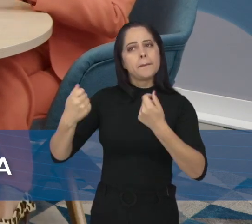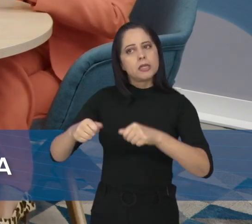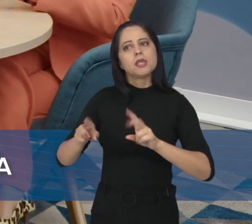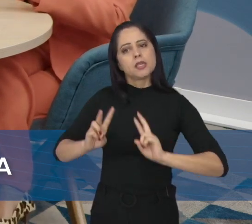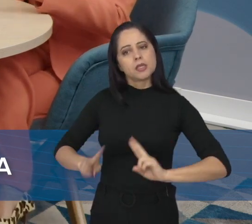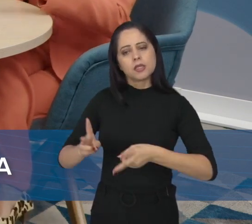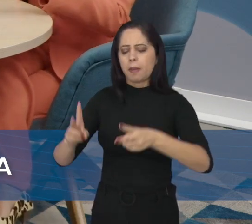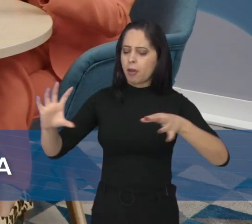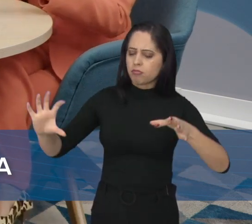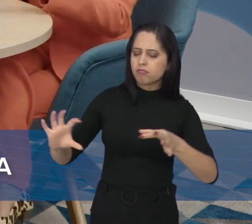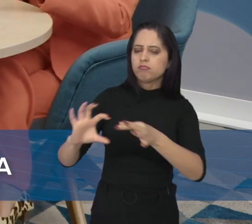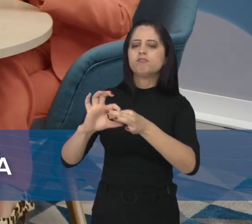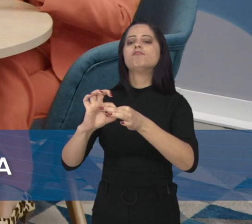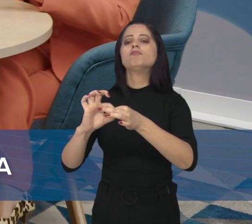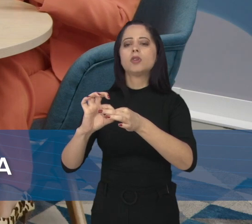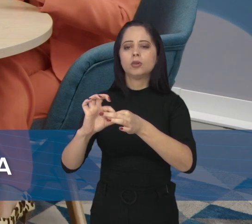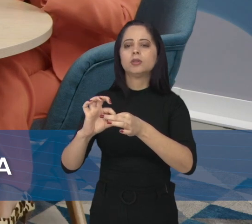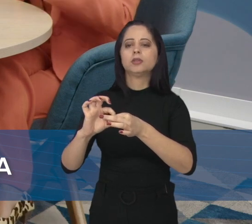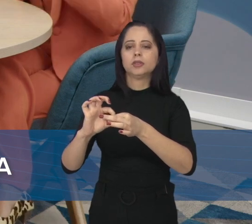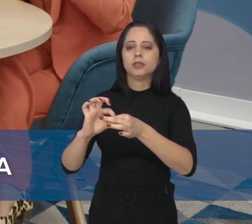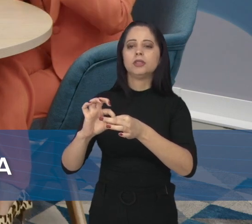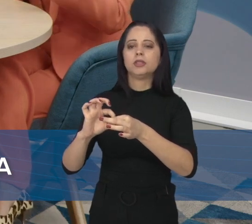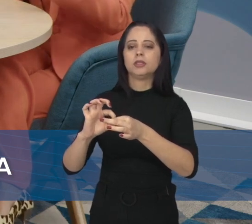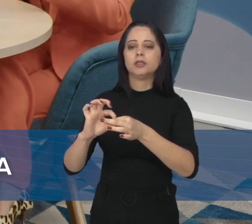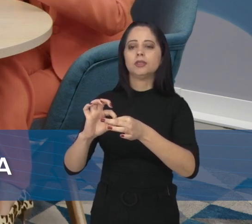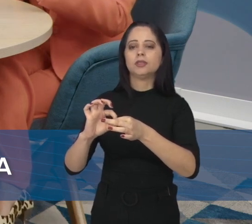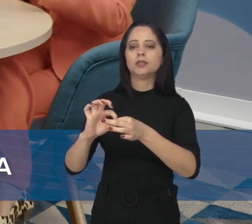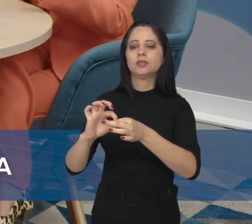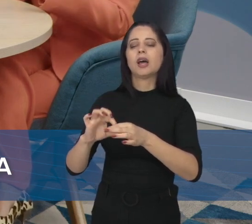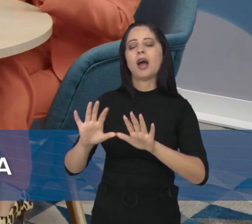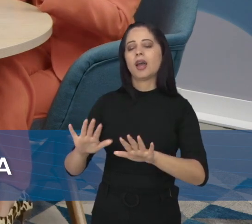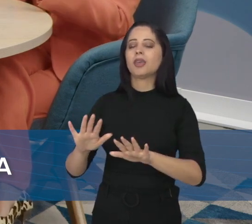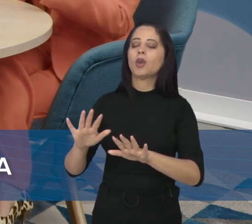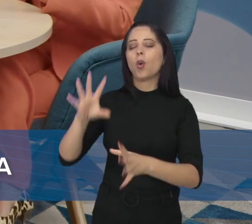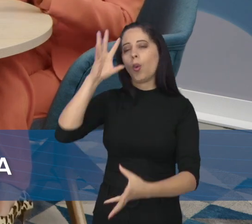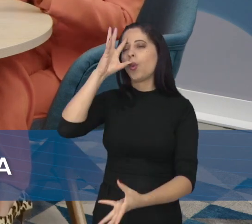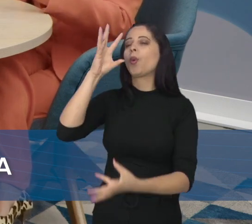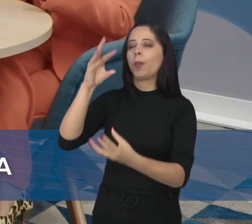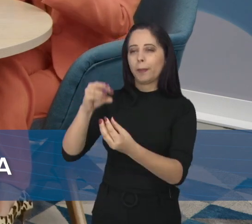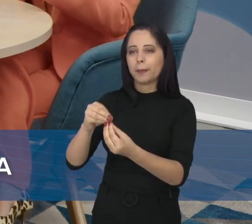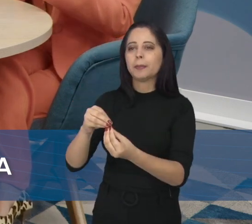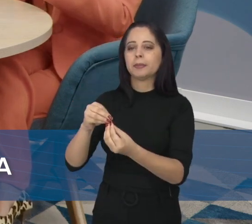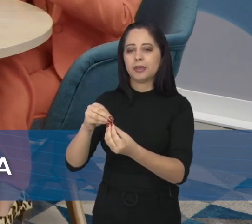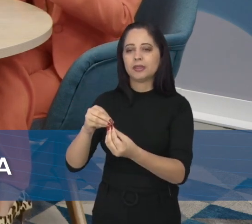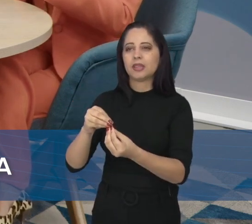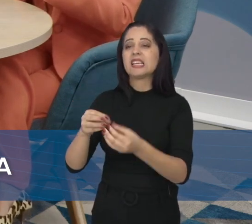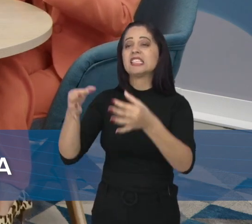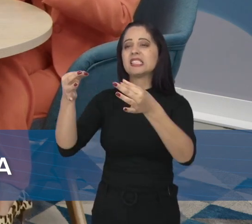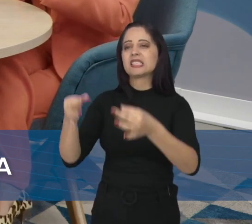esse caminho, e através desse caminho é que eu tenho uma leitura antropológica mais segura,